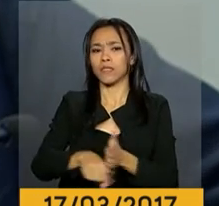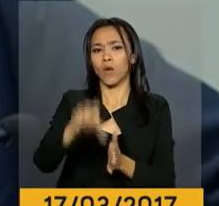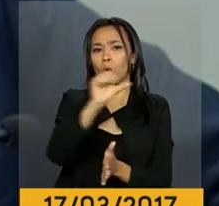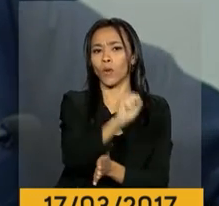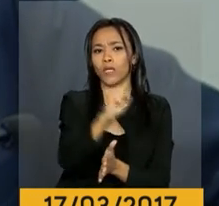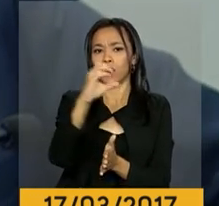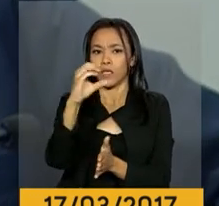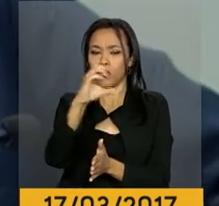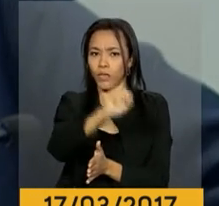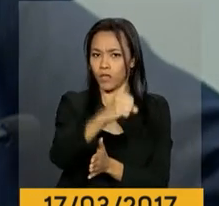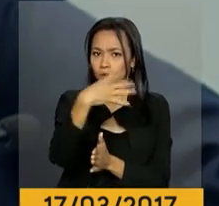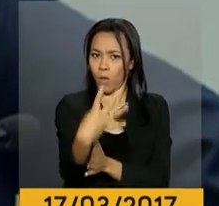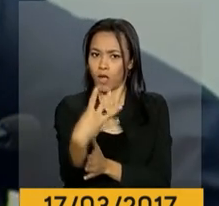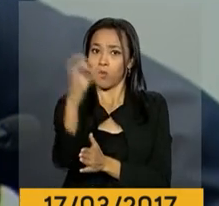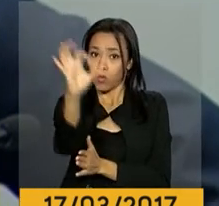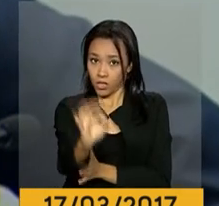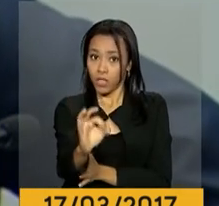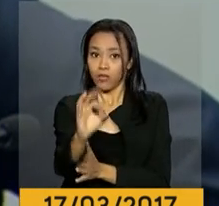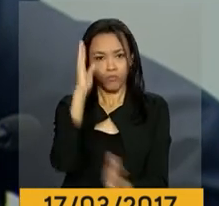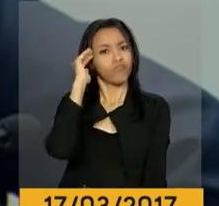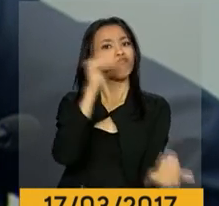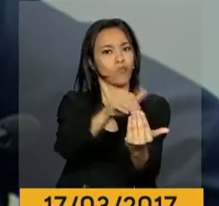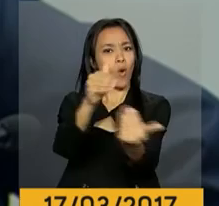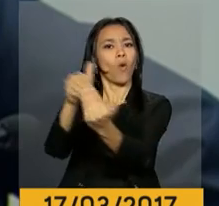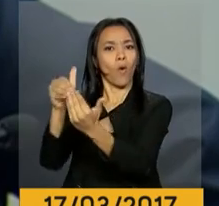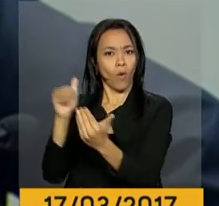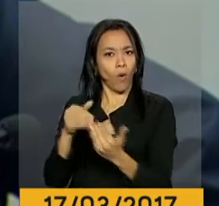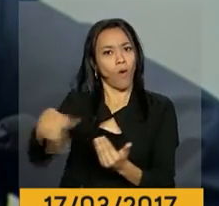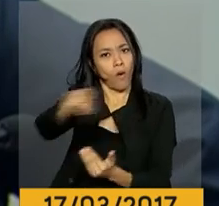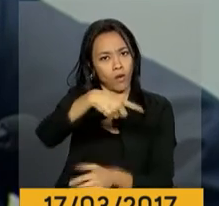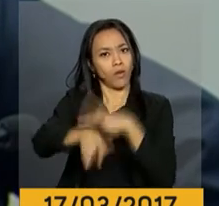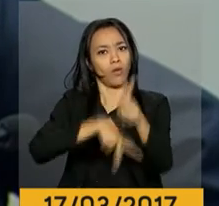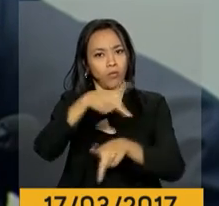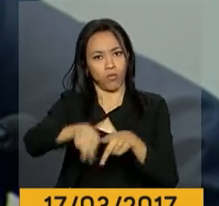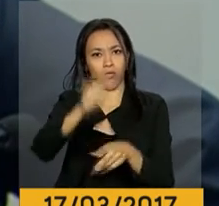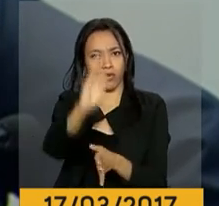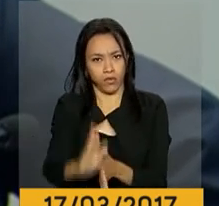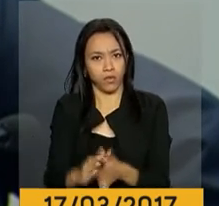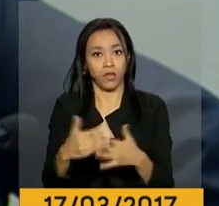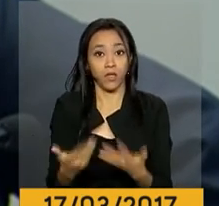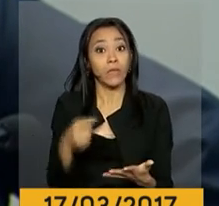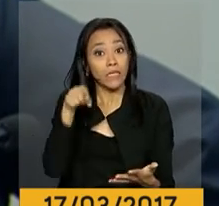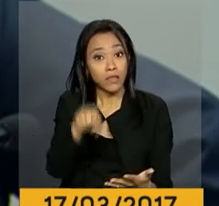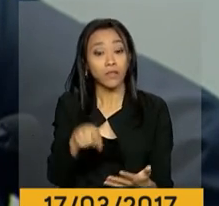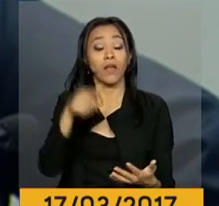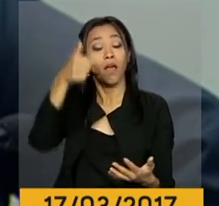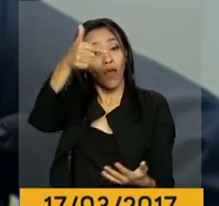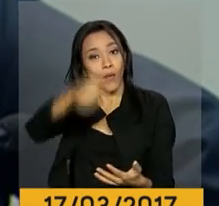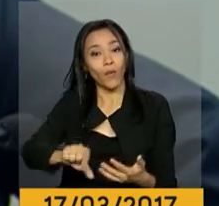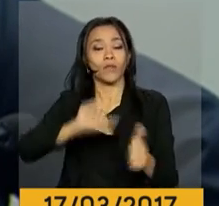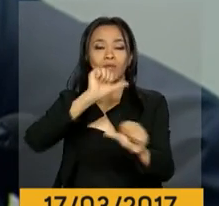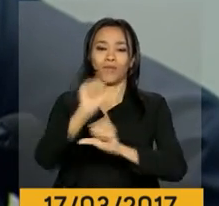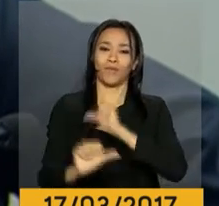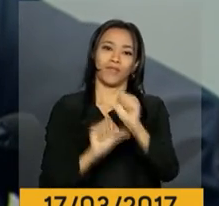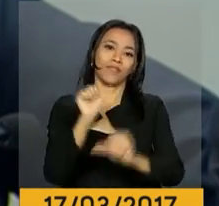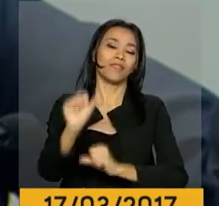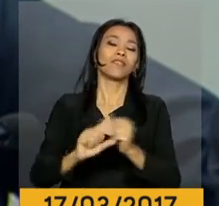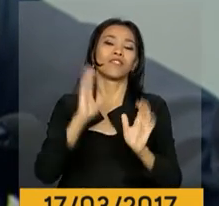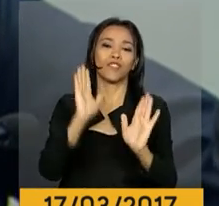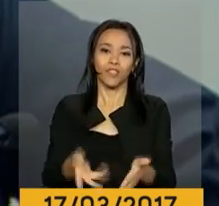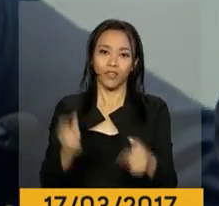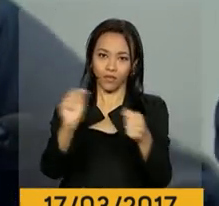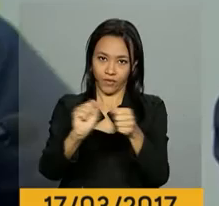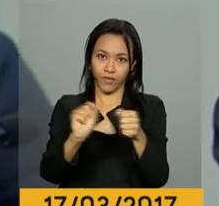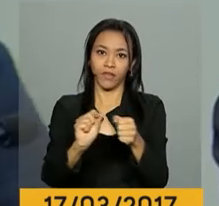84% de aprovação da população, do povo brasileiro. Esta é mais uma reforma que foi feita e se